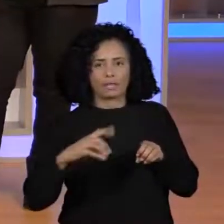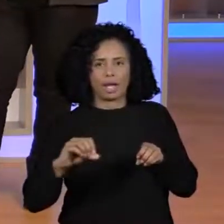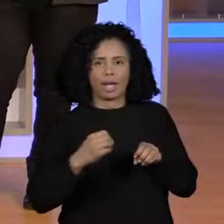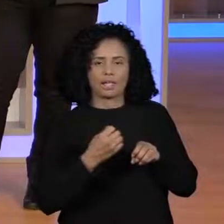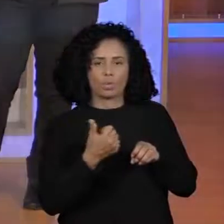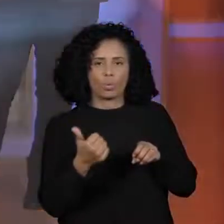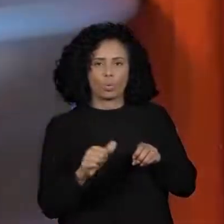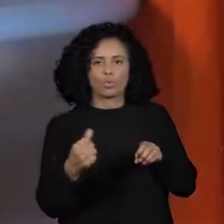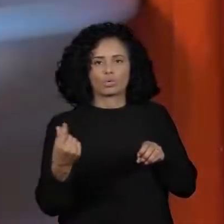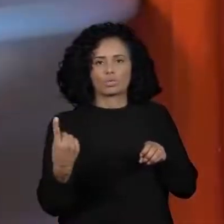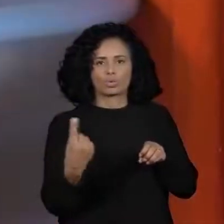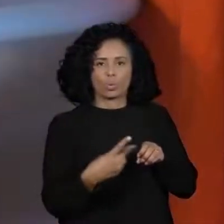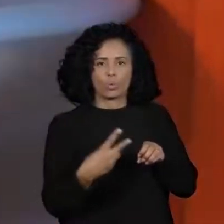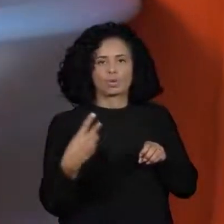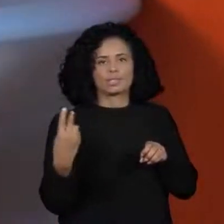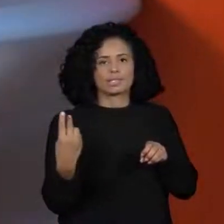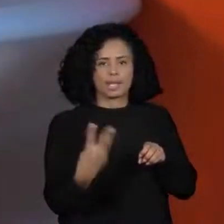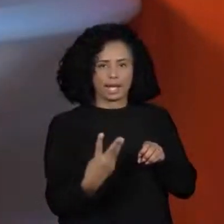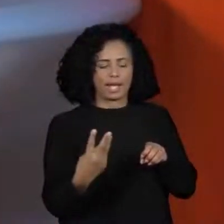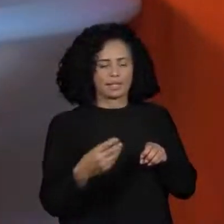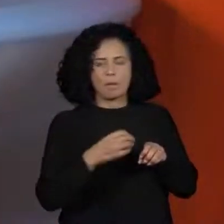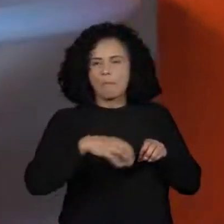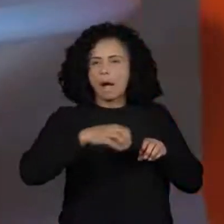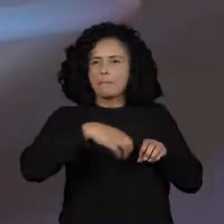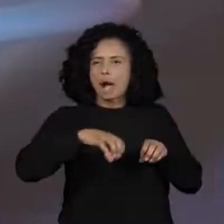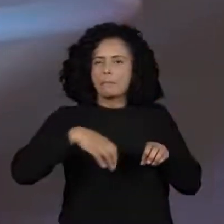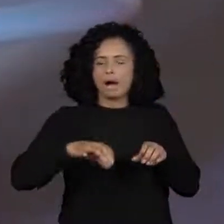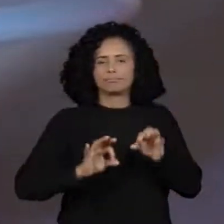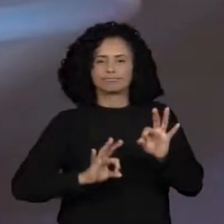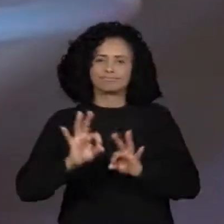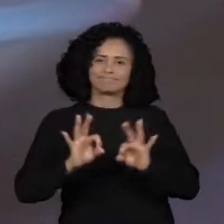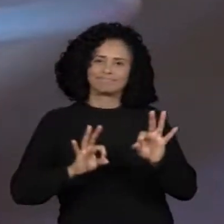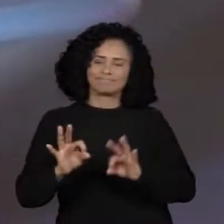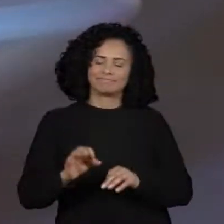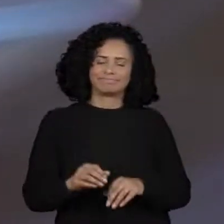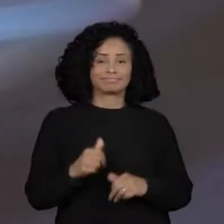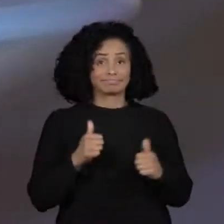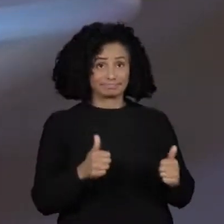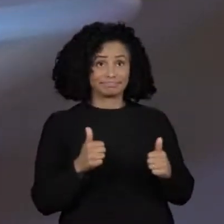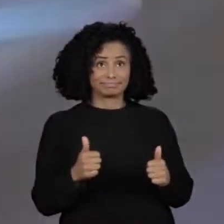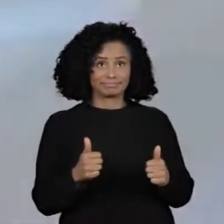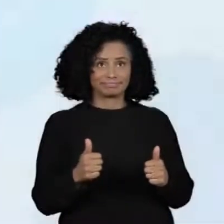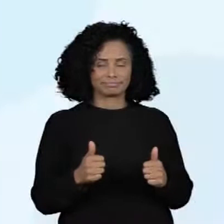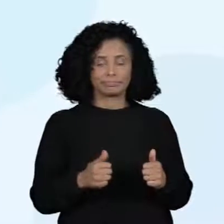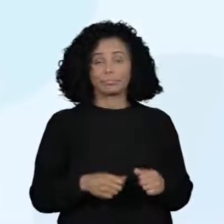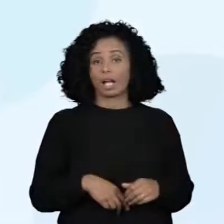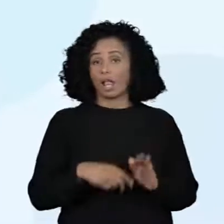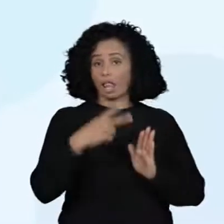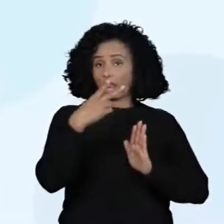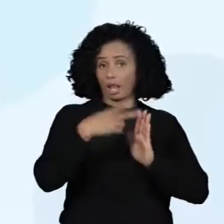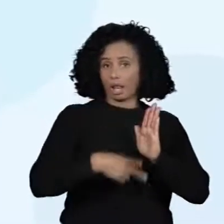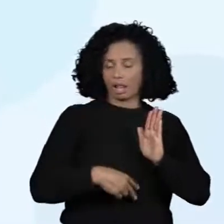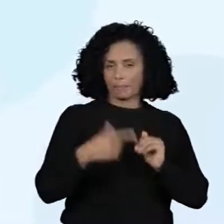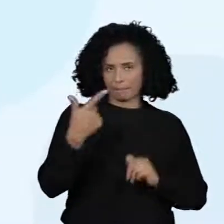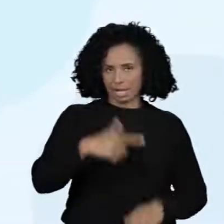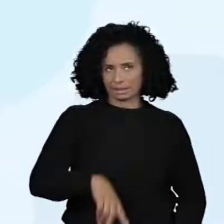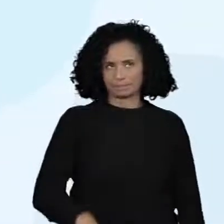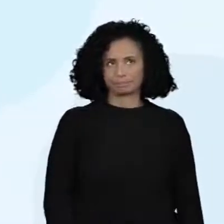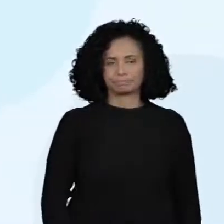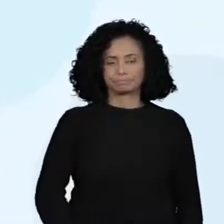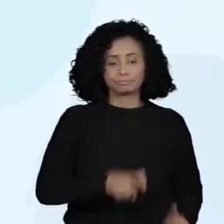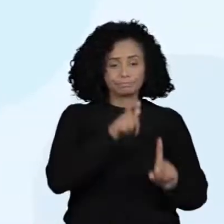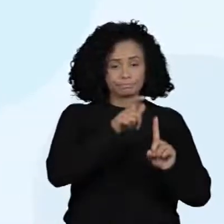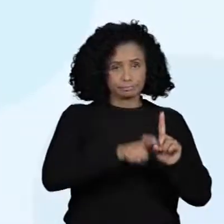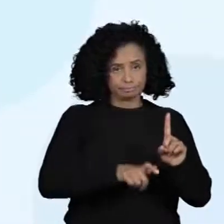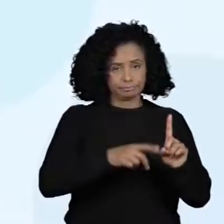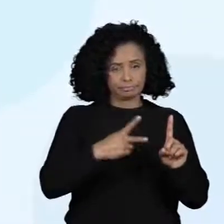Será que vai dar tempo? Ah, vamos pelo menos ler para eles, né? Sim, vamos lá então. Olha só, Pedro juntou